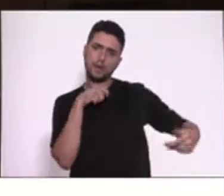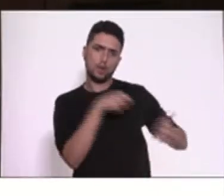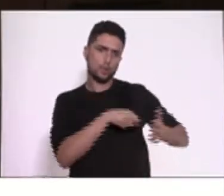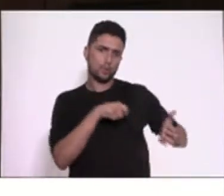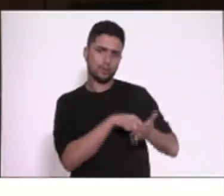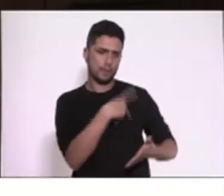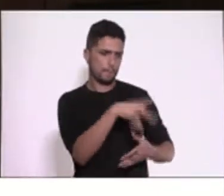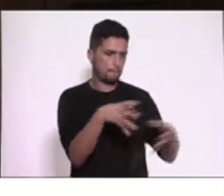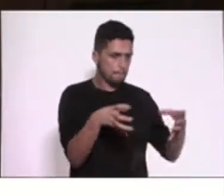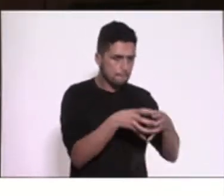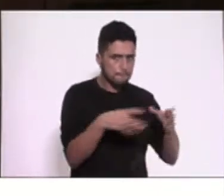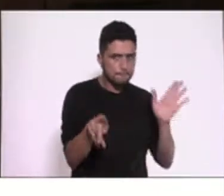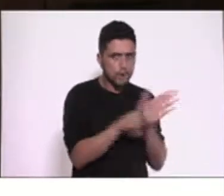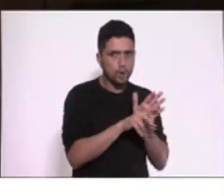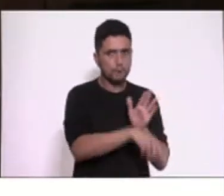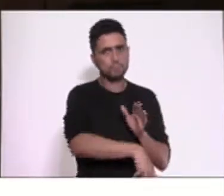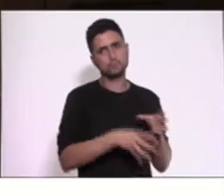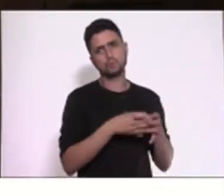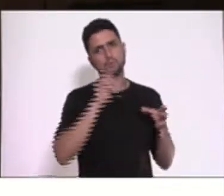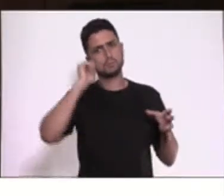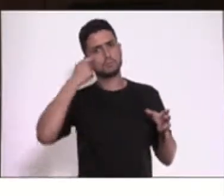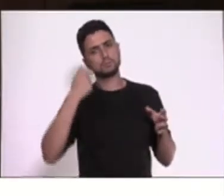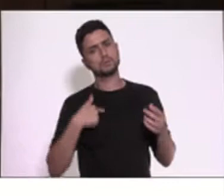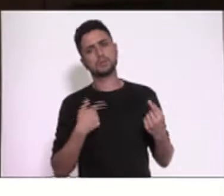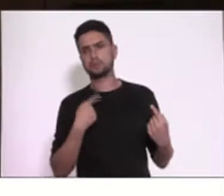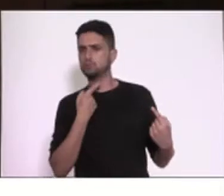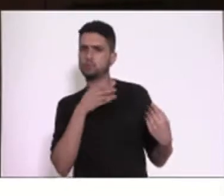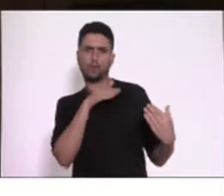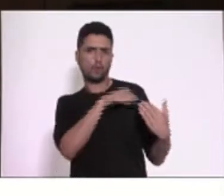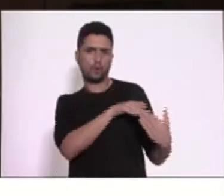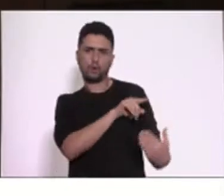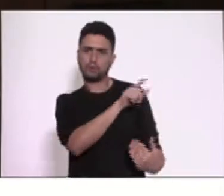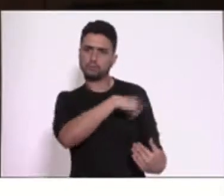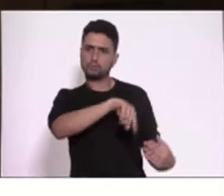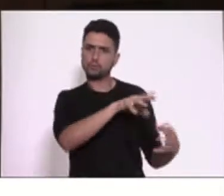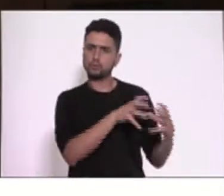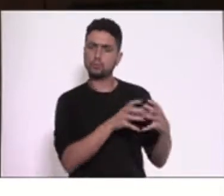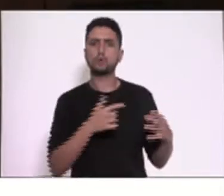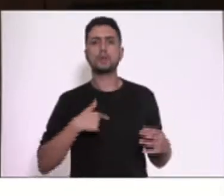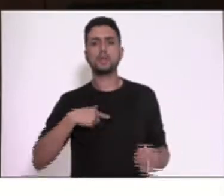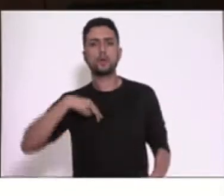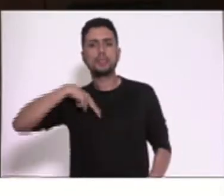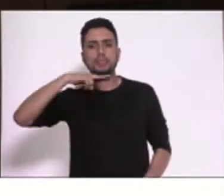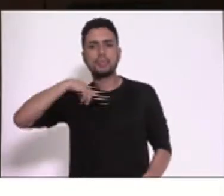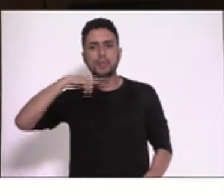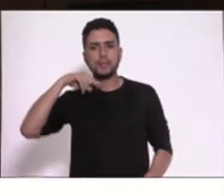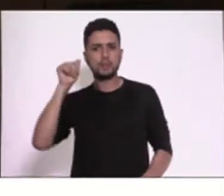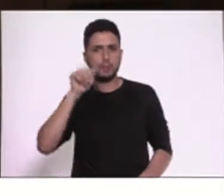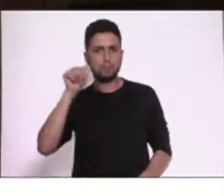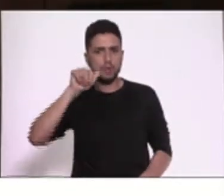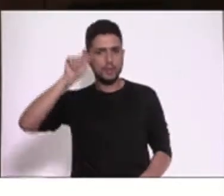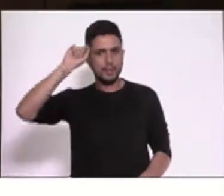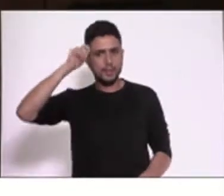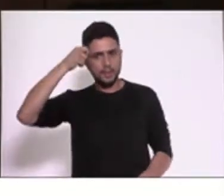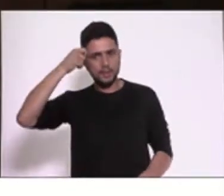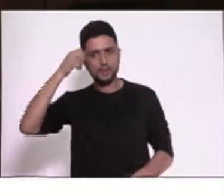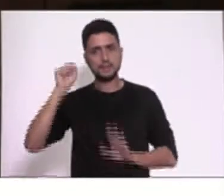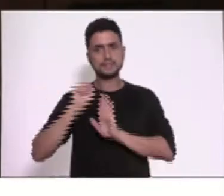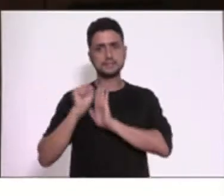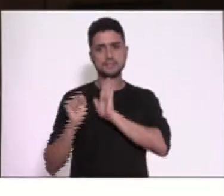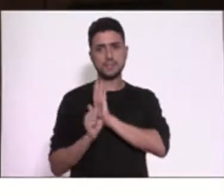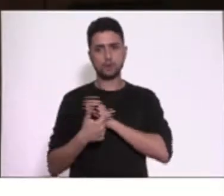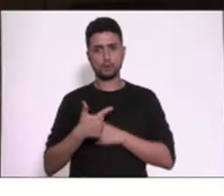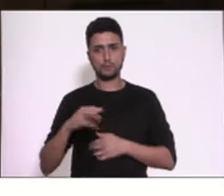do caminho e, principalmente, do discurso. Eu, que sou neto de uma senhora negra que nasceu no início do século XX, era